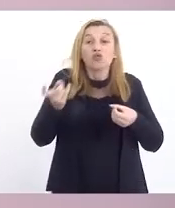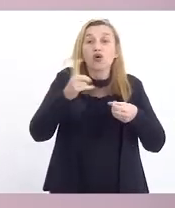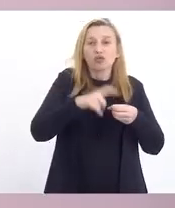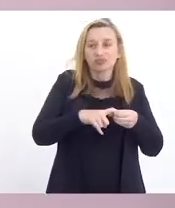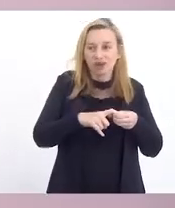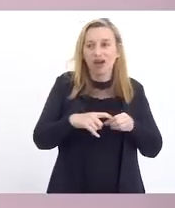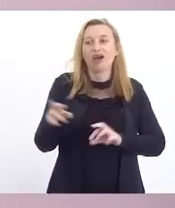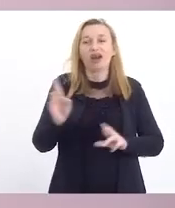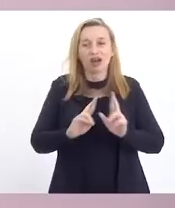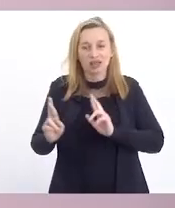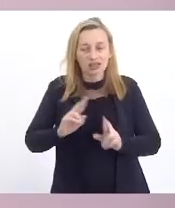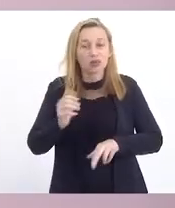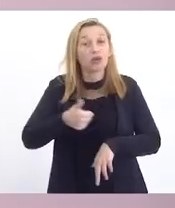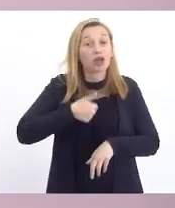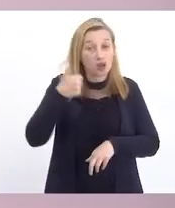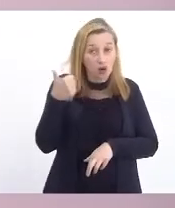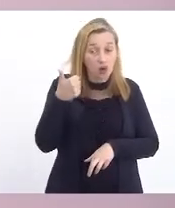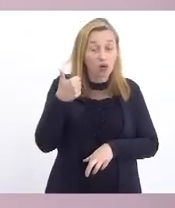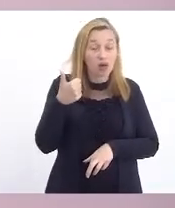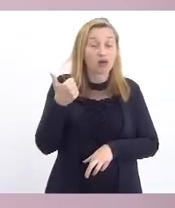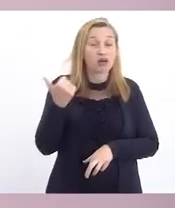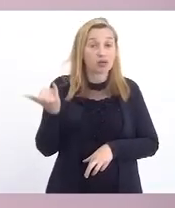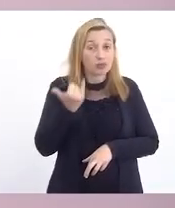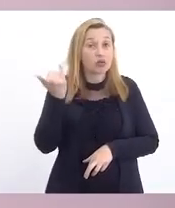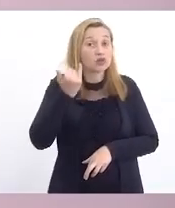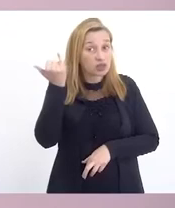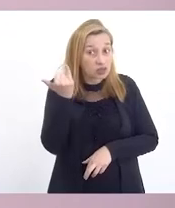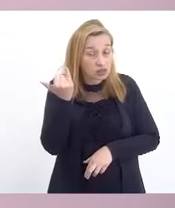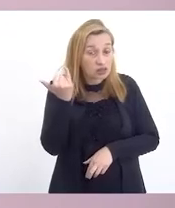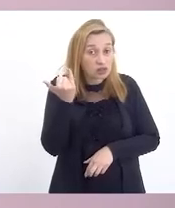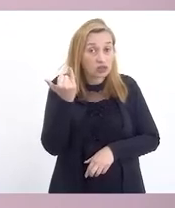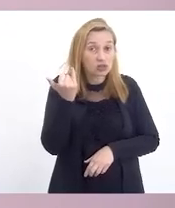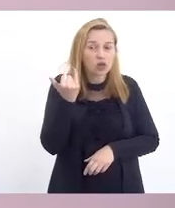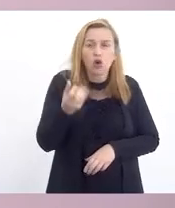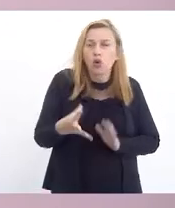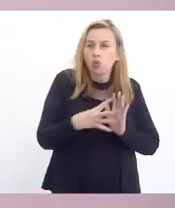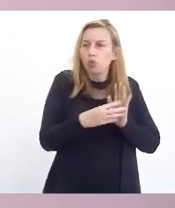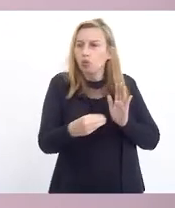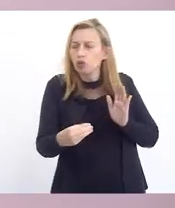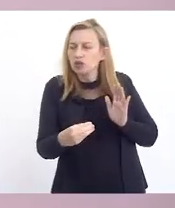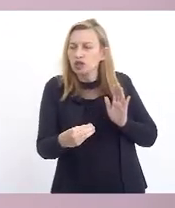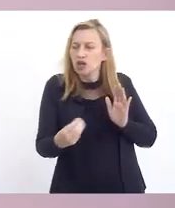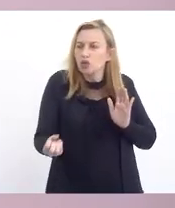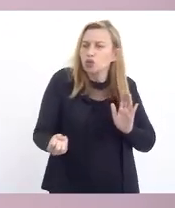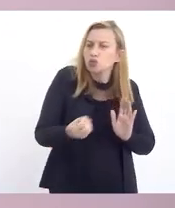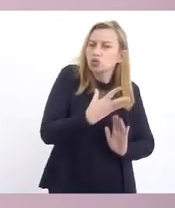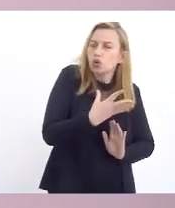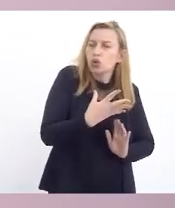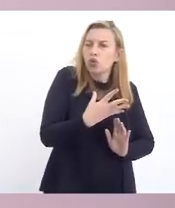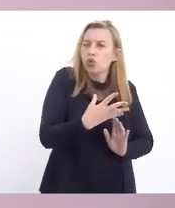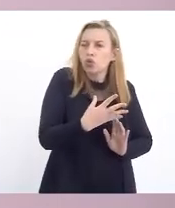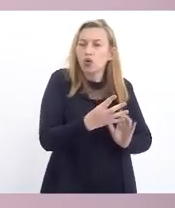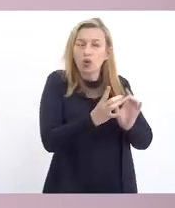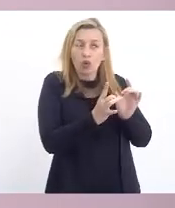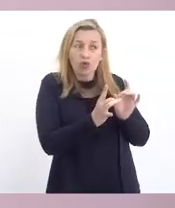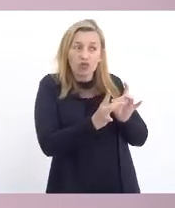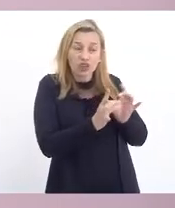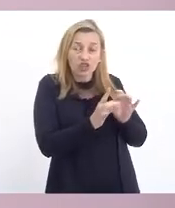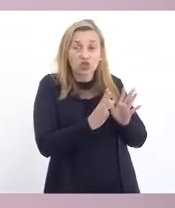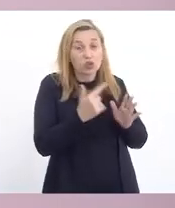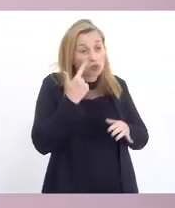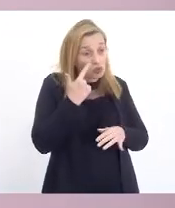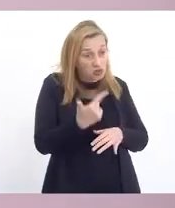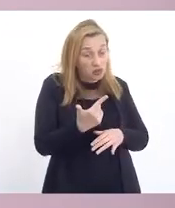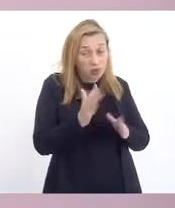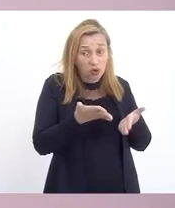é um ator relevantíssimo aqui, a regulação, nesse novo modelo hiperprivatizado como está, e tentar